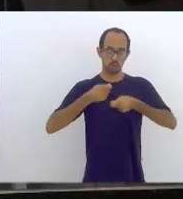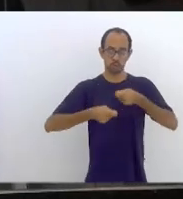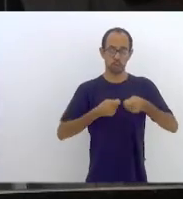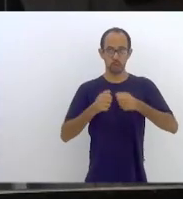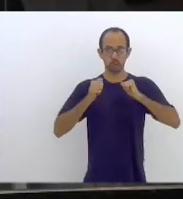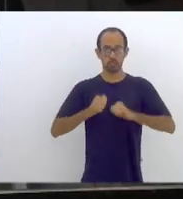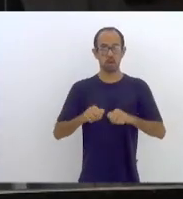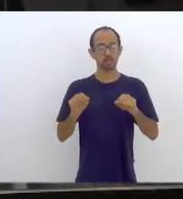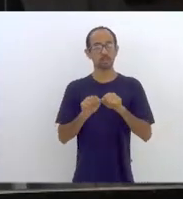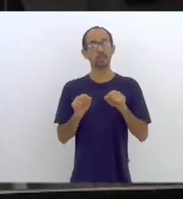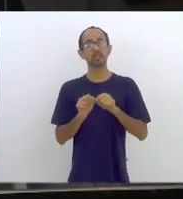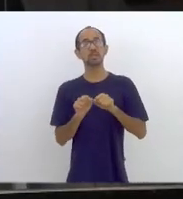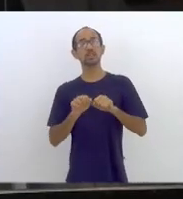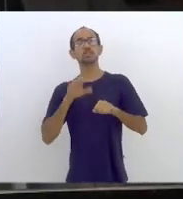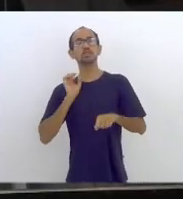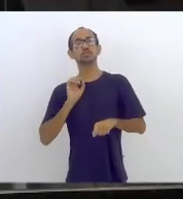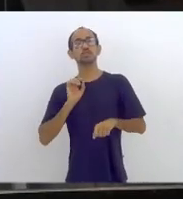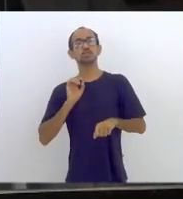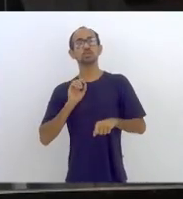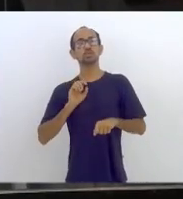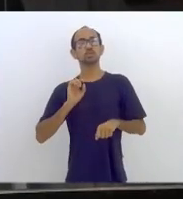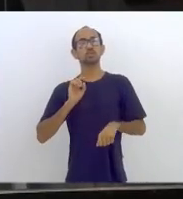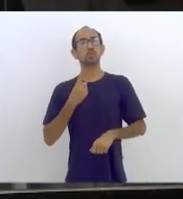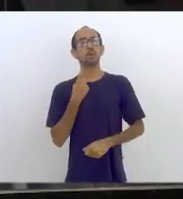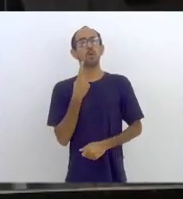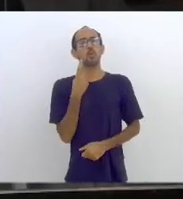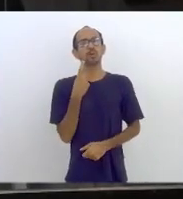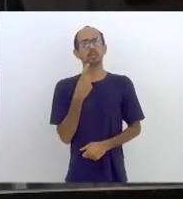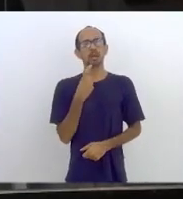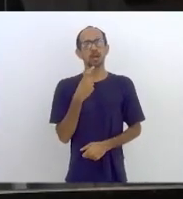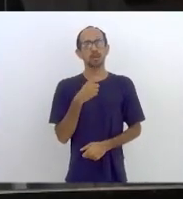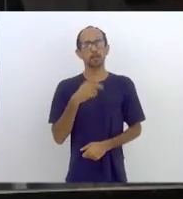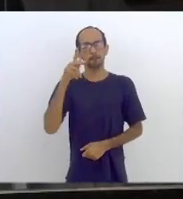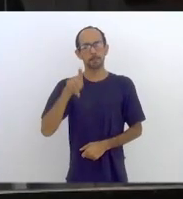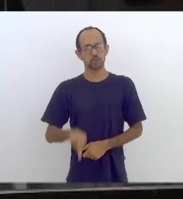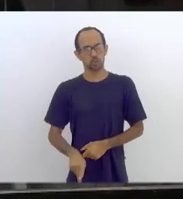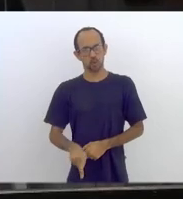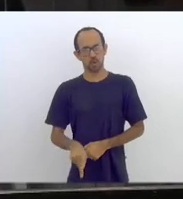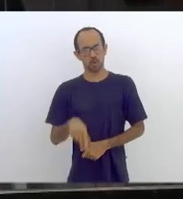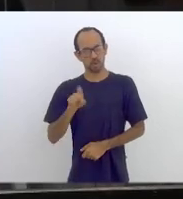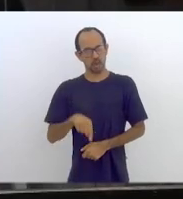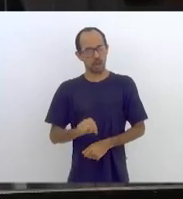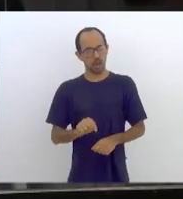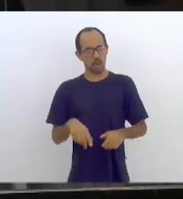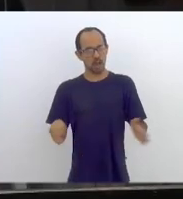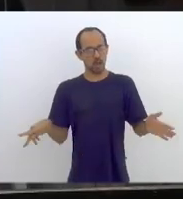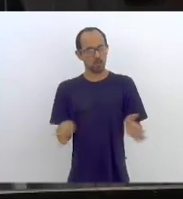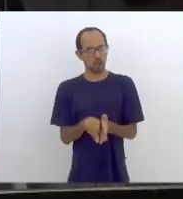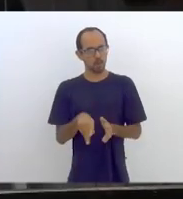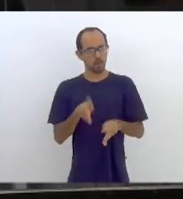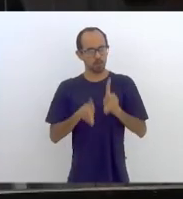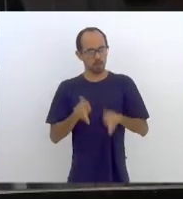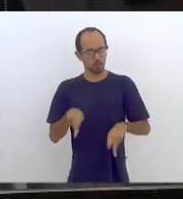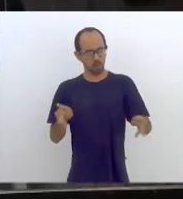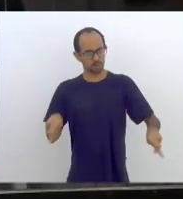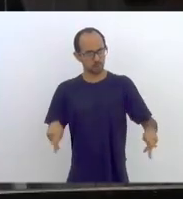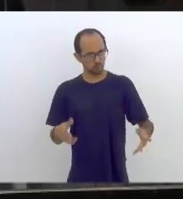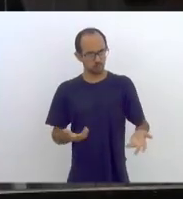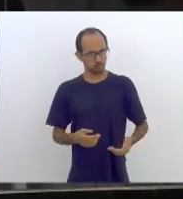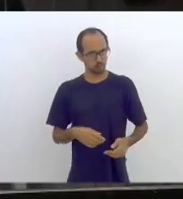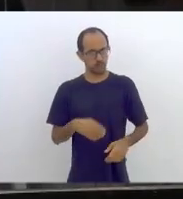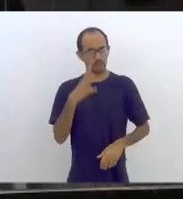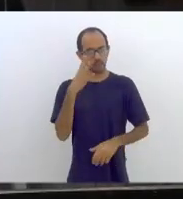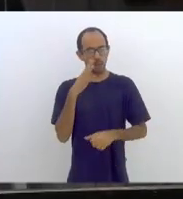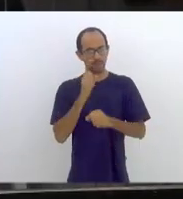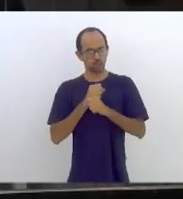pode ser exercido por uma única pessoa o povo de quatro em quatro